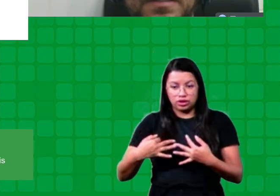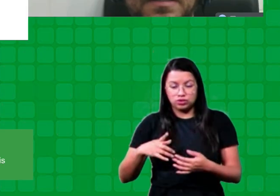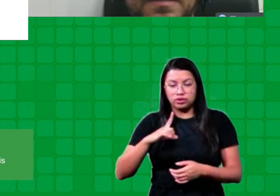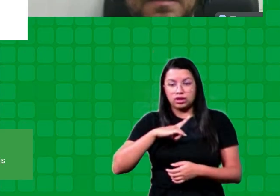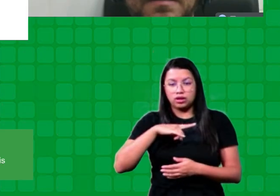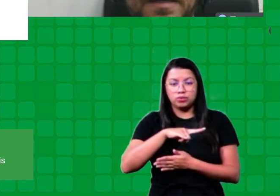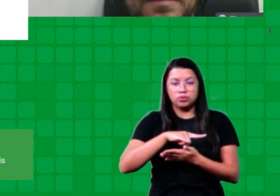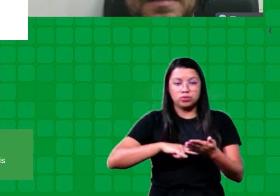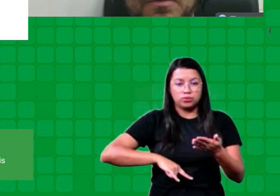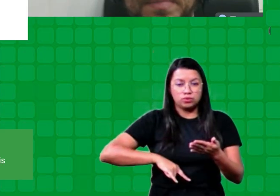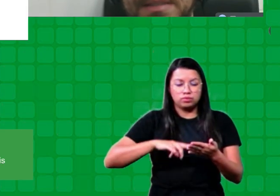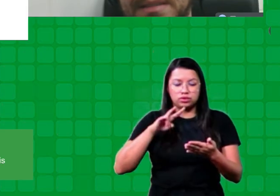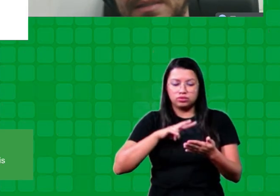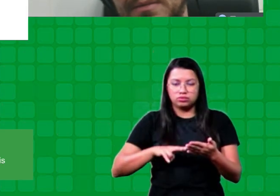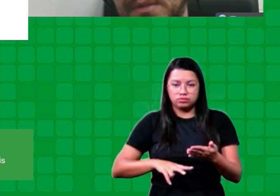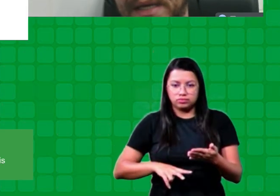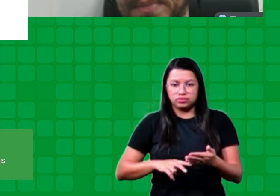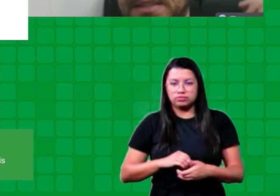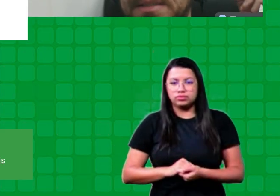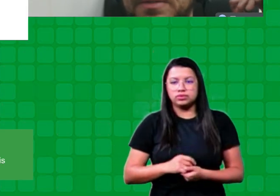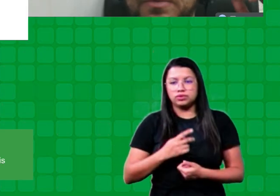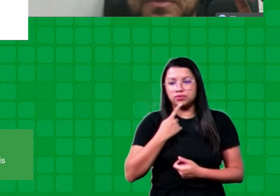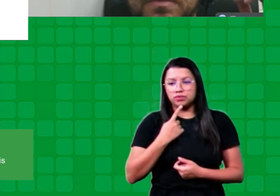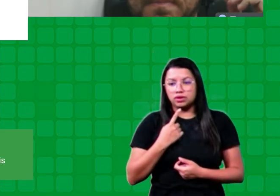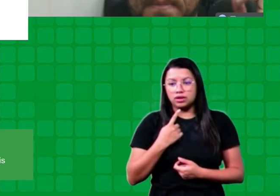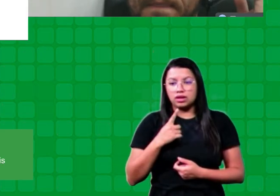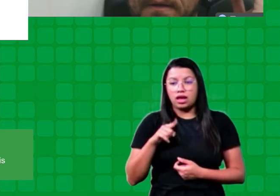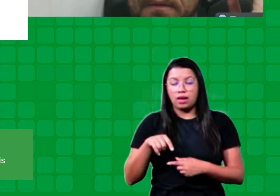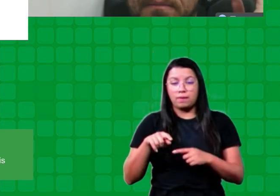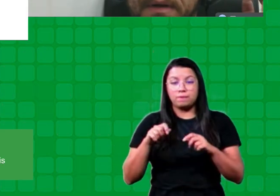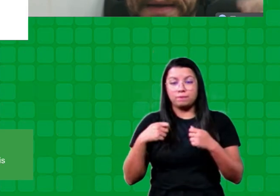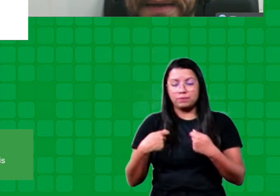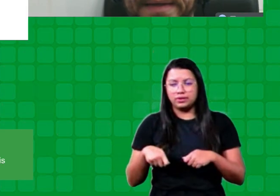afirma que é preciso